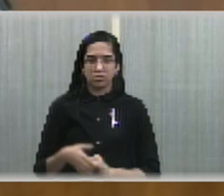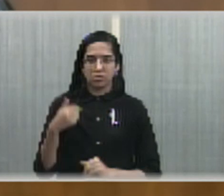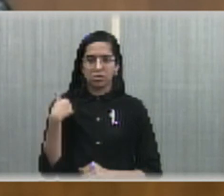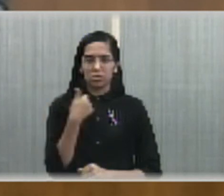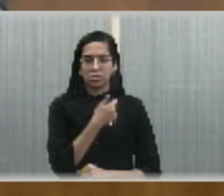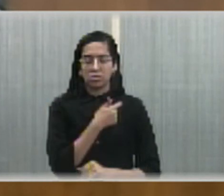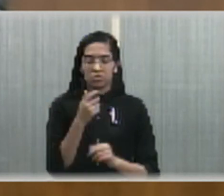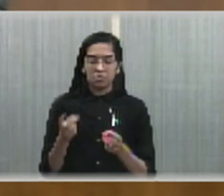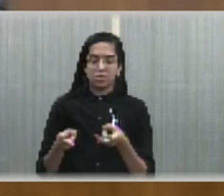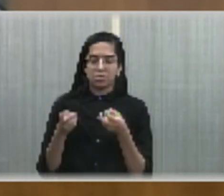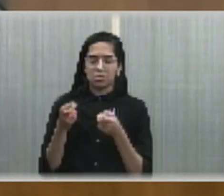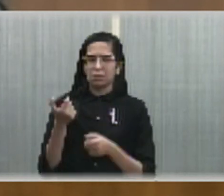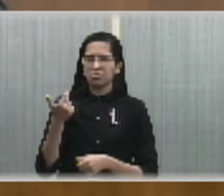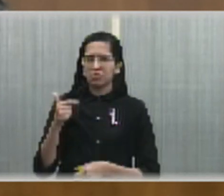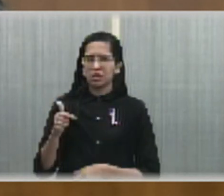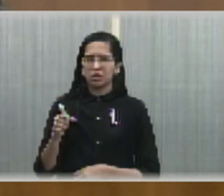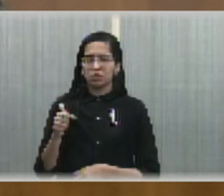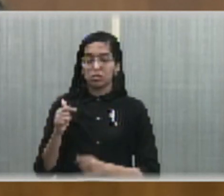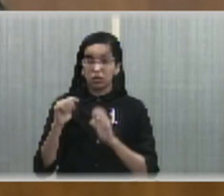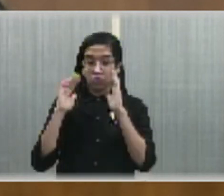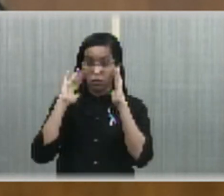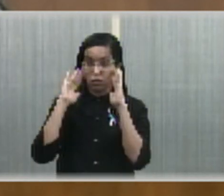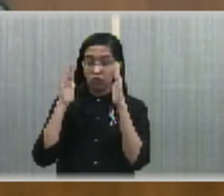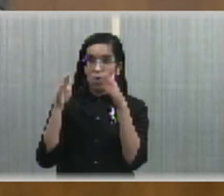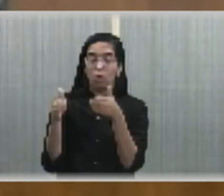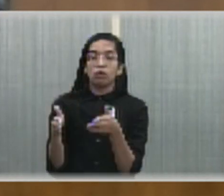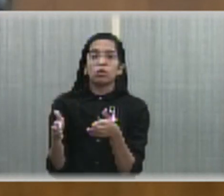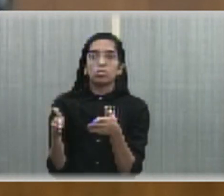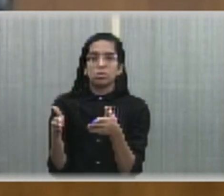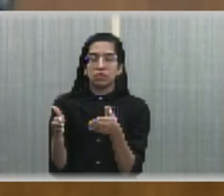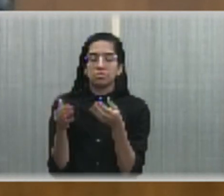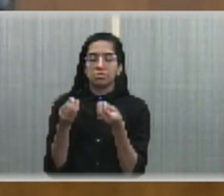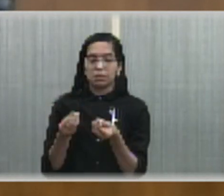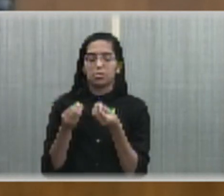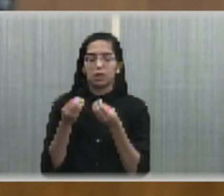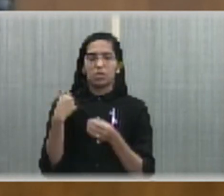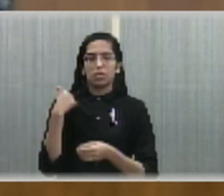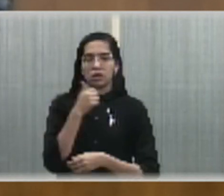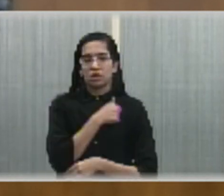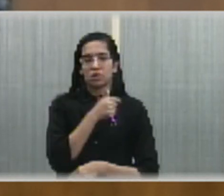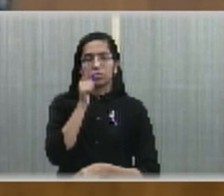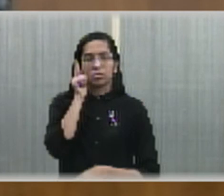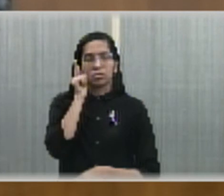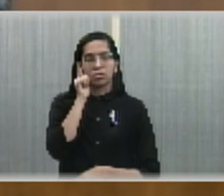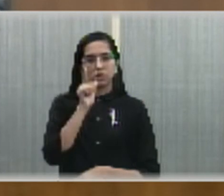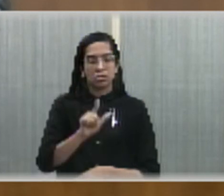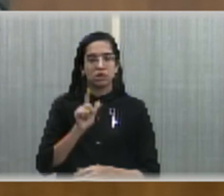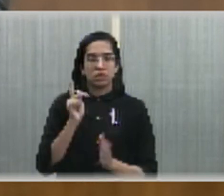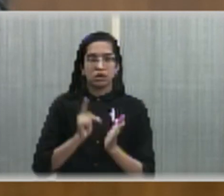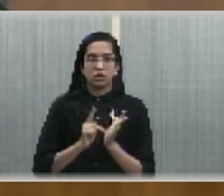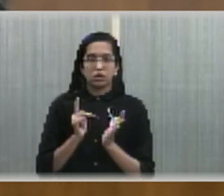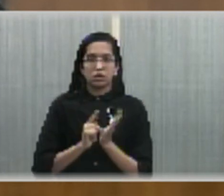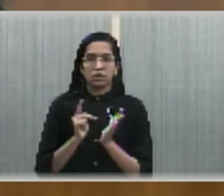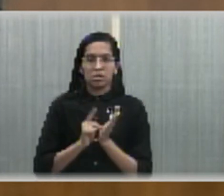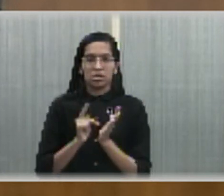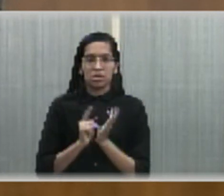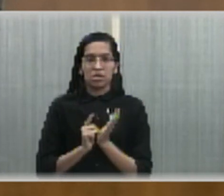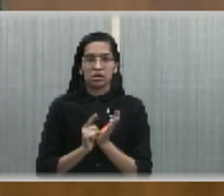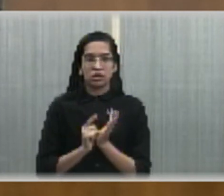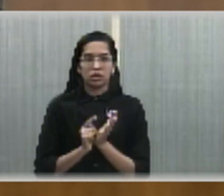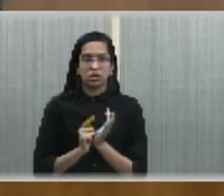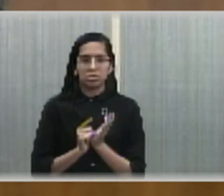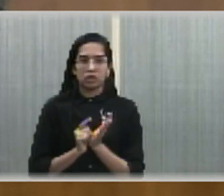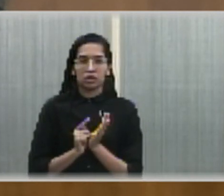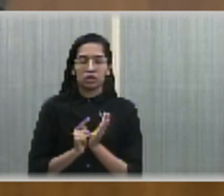comando, não há, assim, um direcionamento para que a gente possa realmente recolocar o Piauí nos